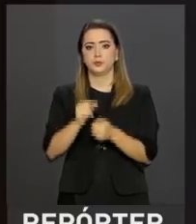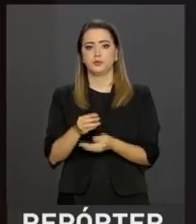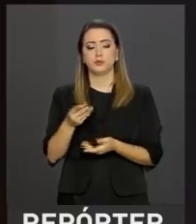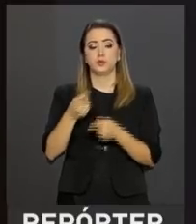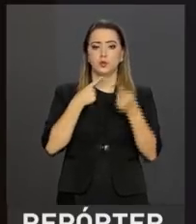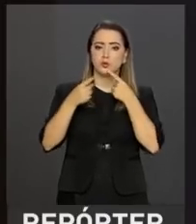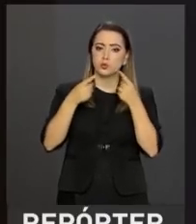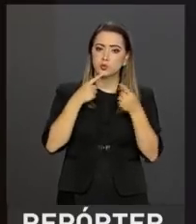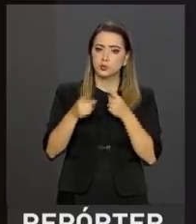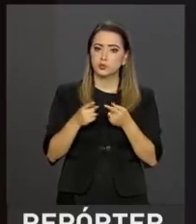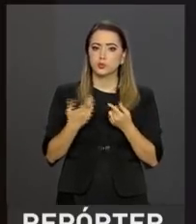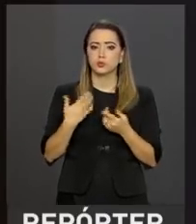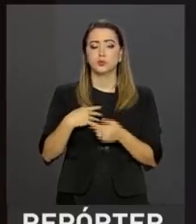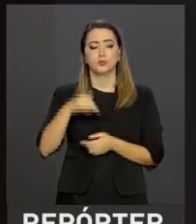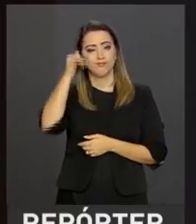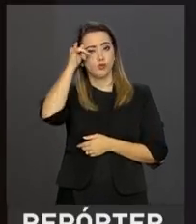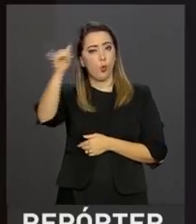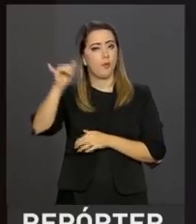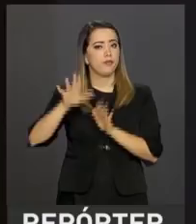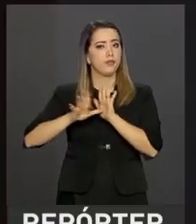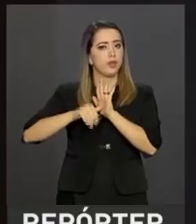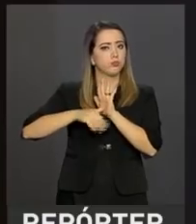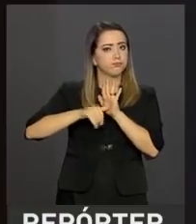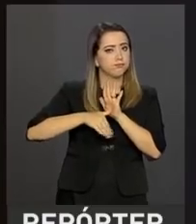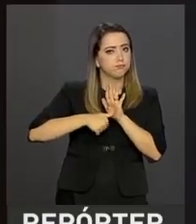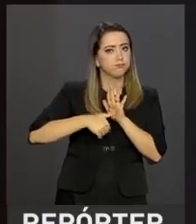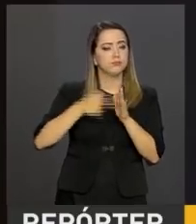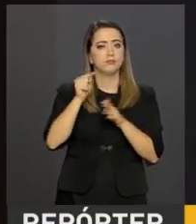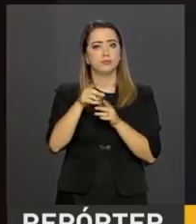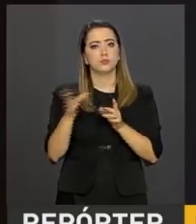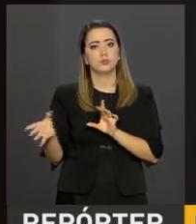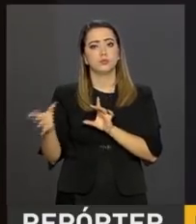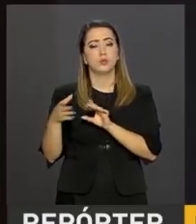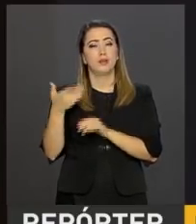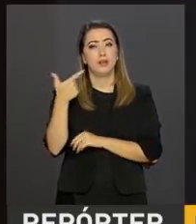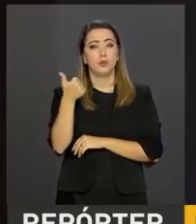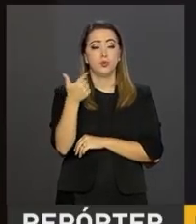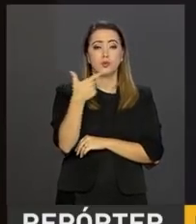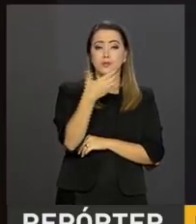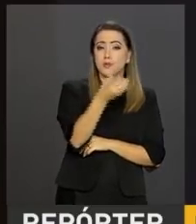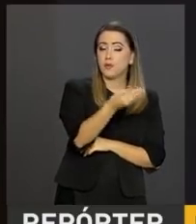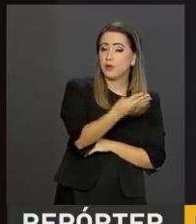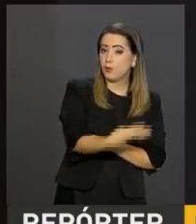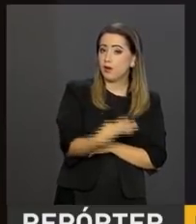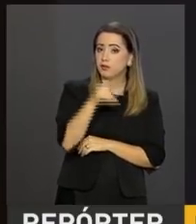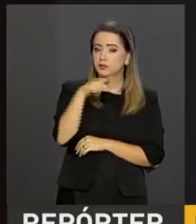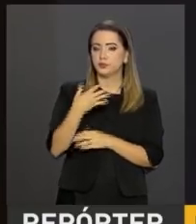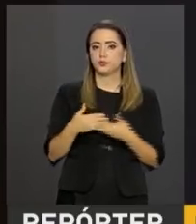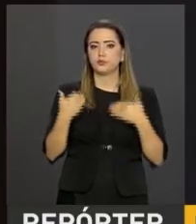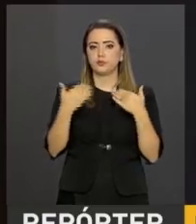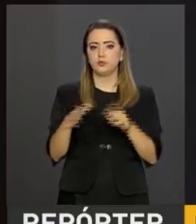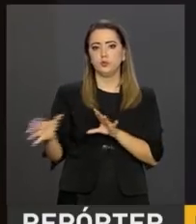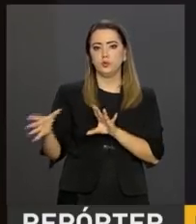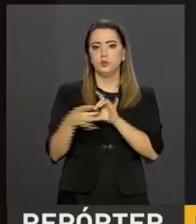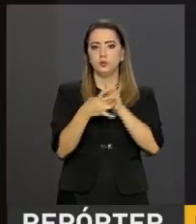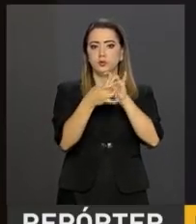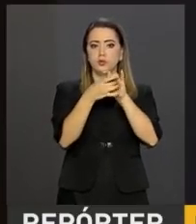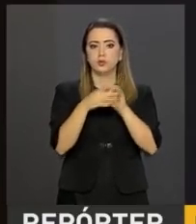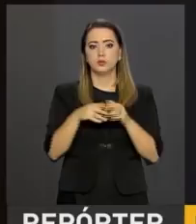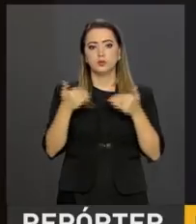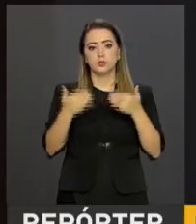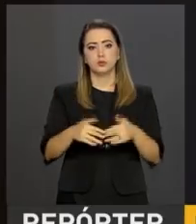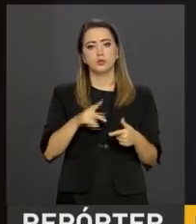à corrupção desde 2004 quando lançou uma parceria global para enfrentar o problema que considera